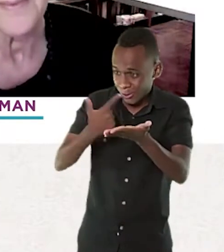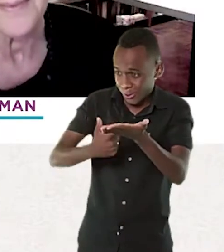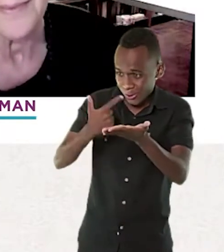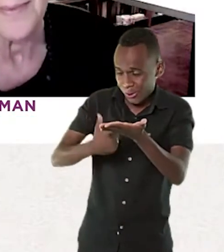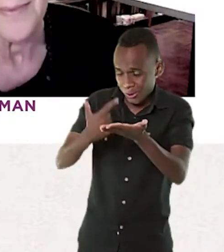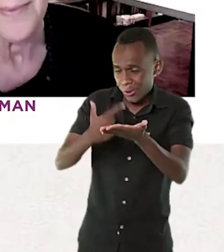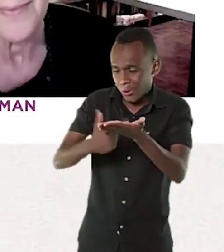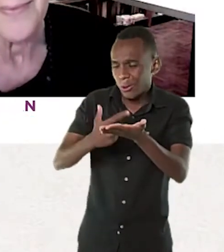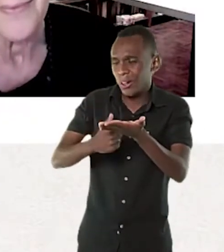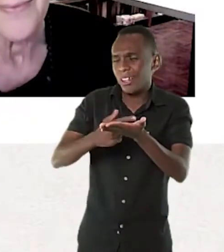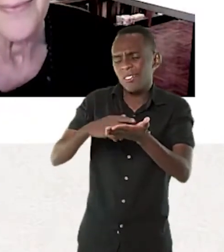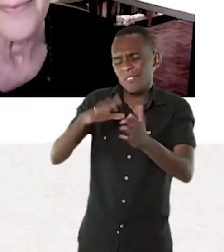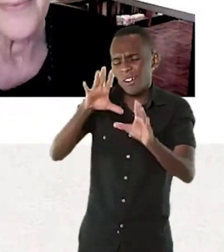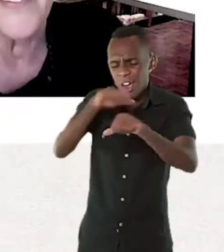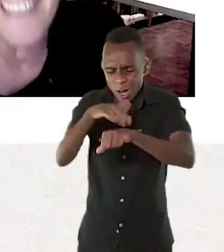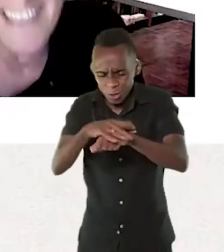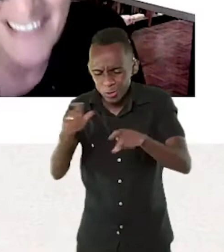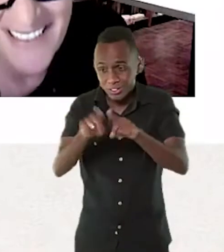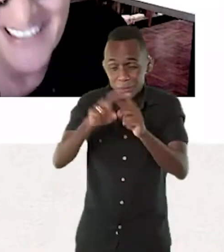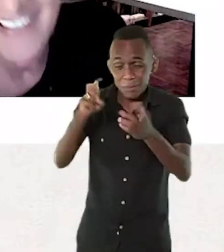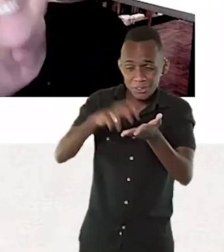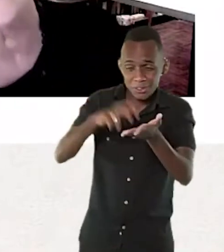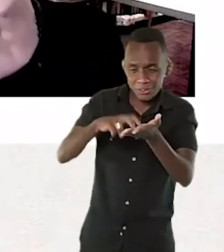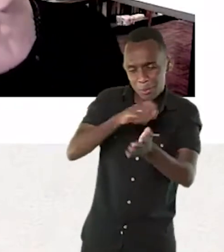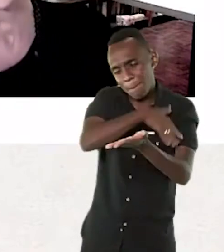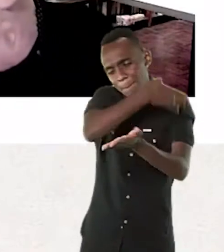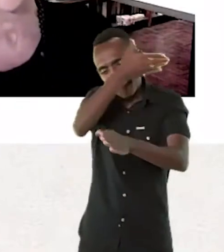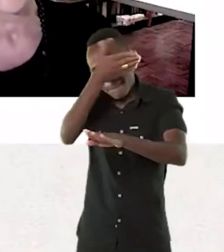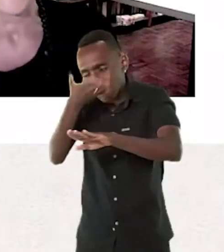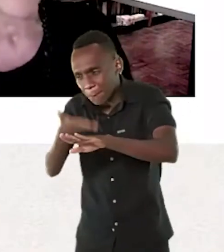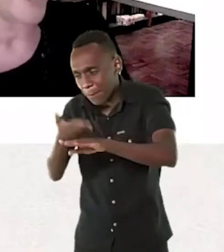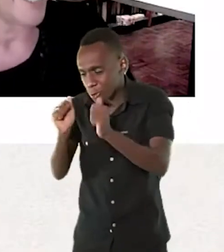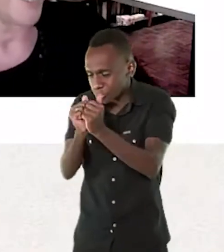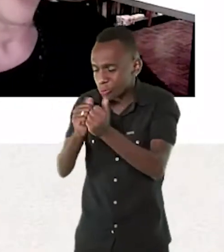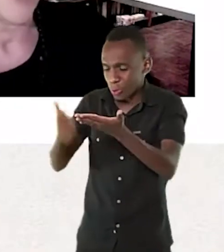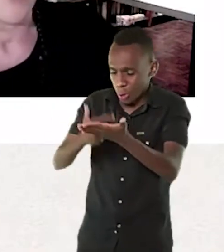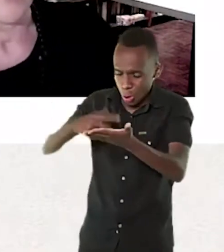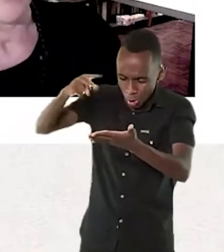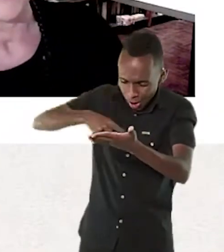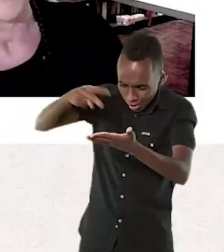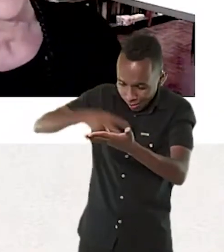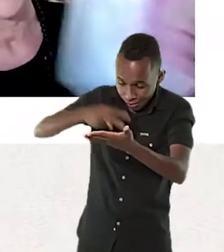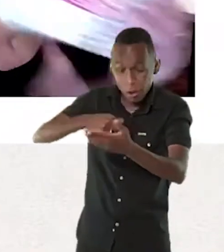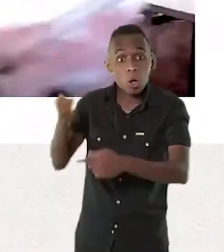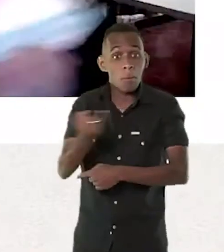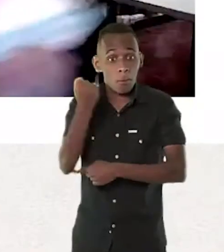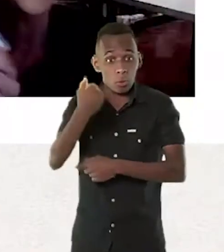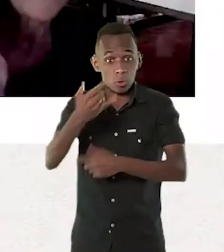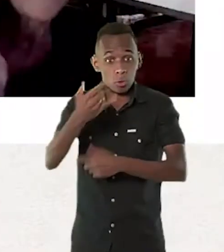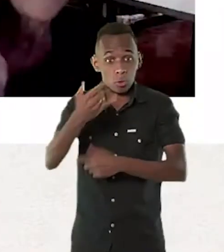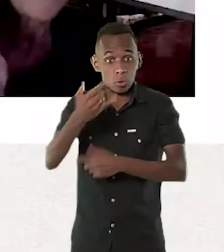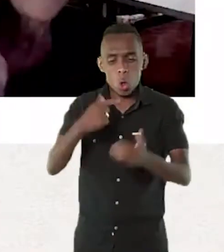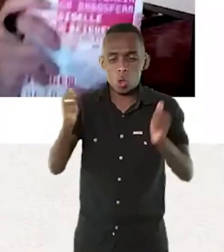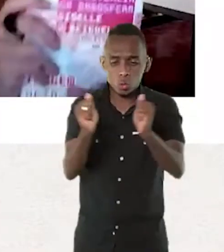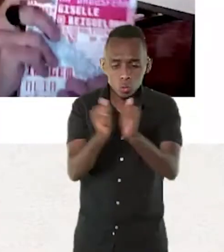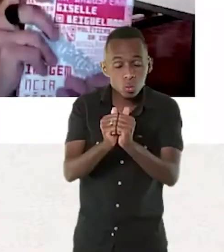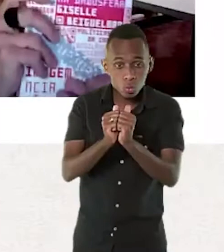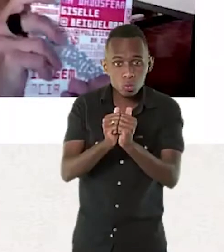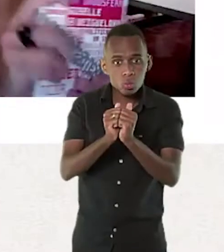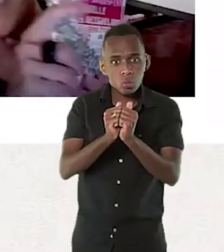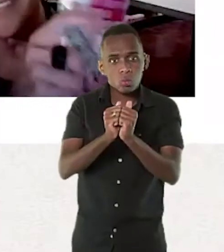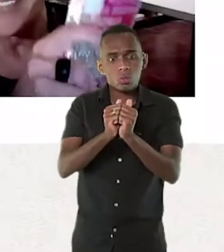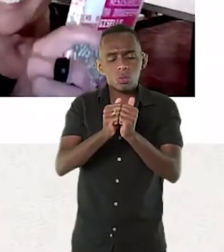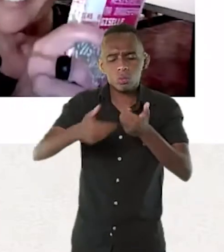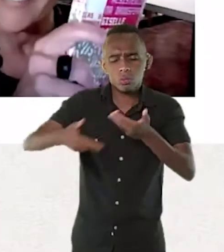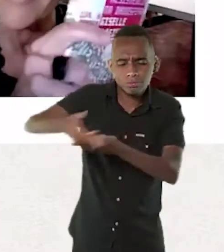café da manhã com ele, como eu postei, falando nisso, importante, estamos aqui reunidos ao redor